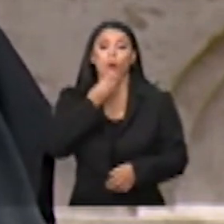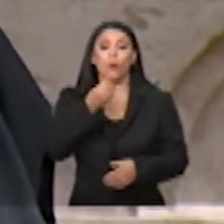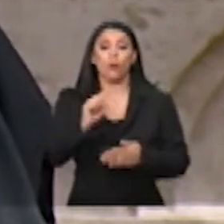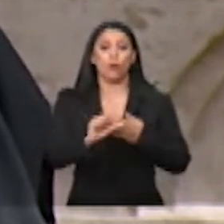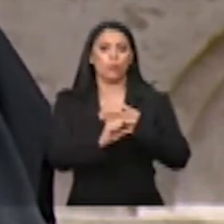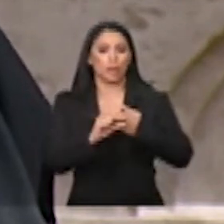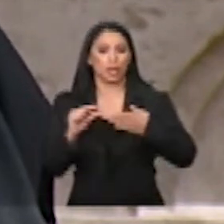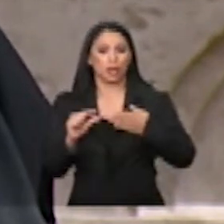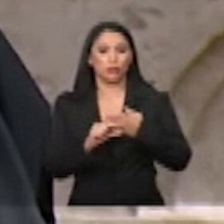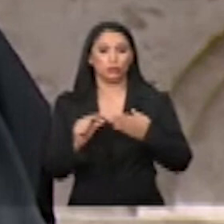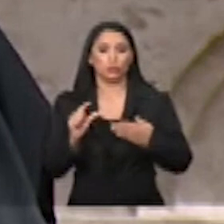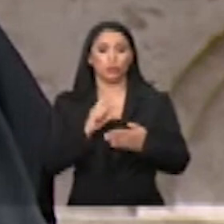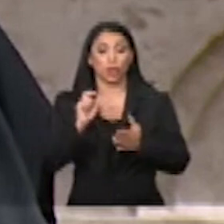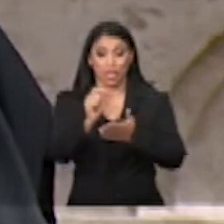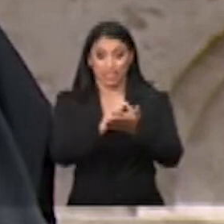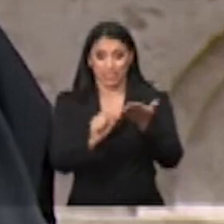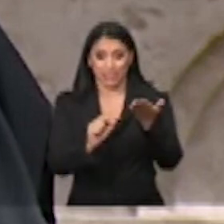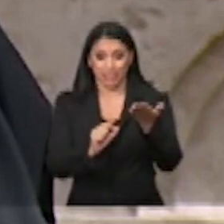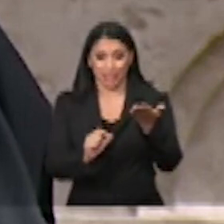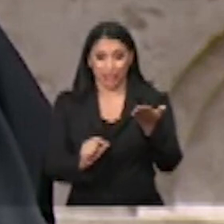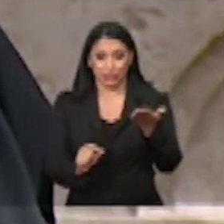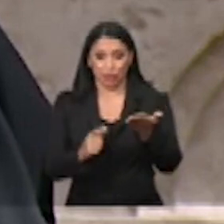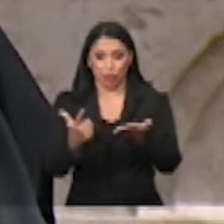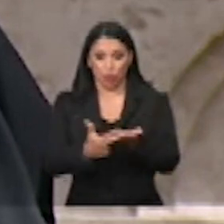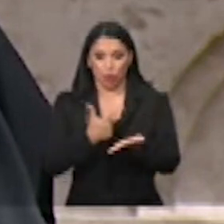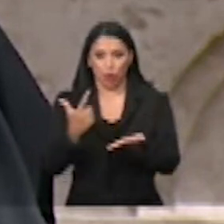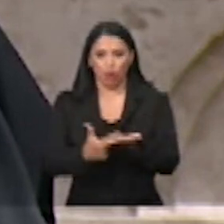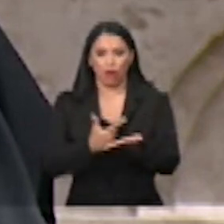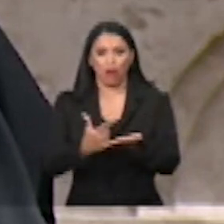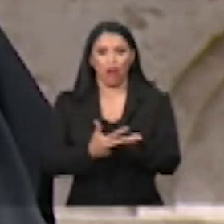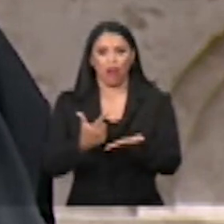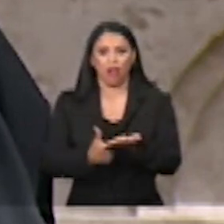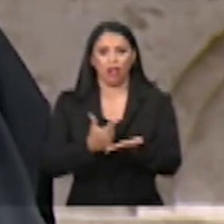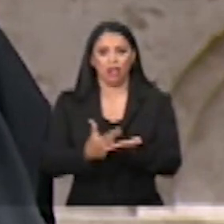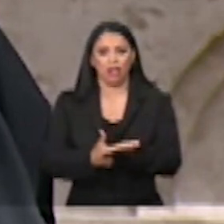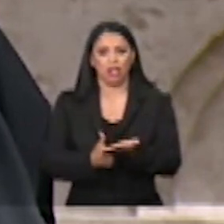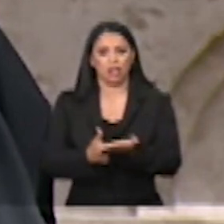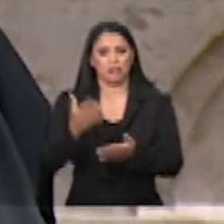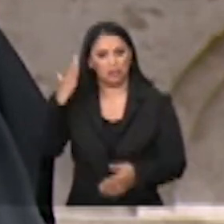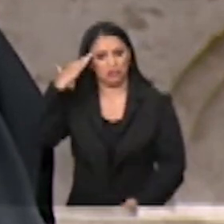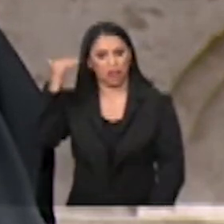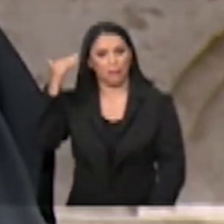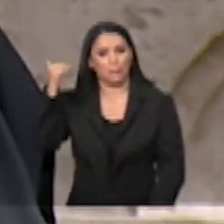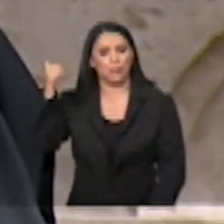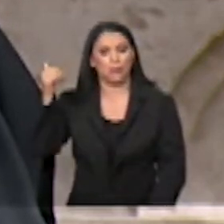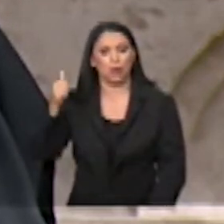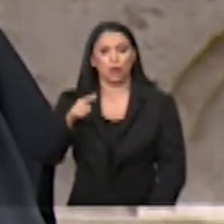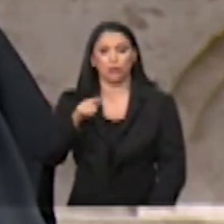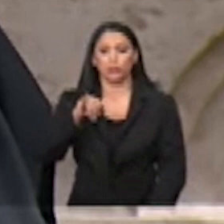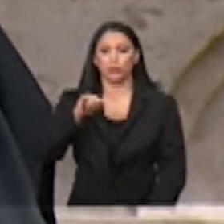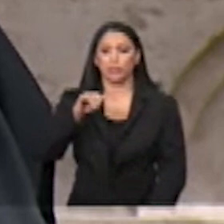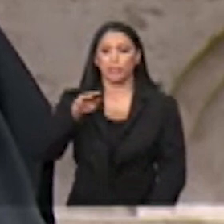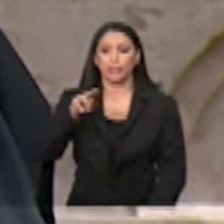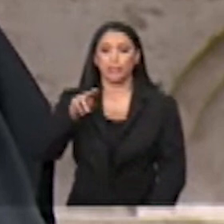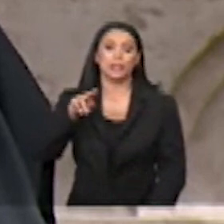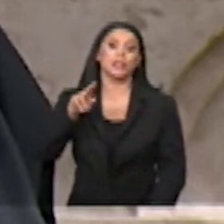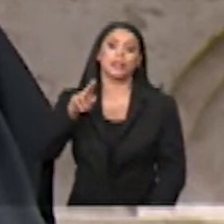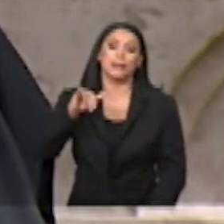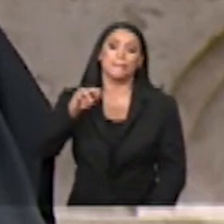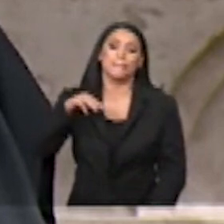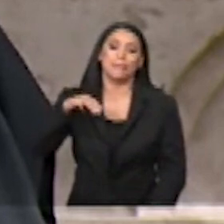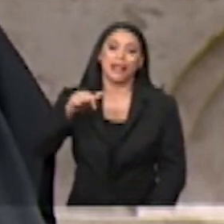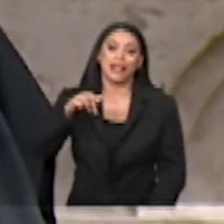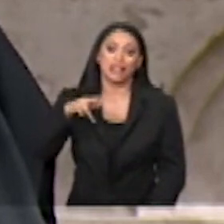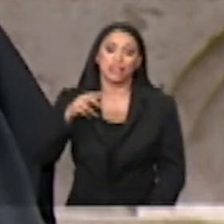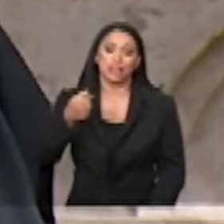em Grande Sertão Veredas, obra antológica brasileira do grande Guimarães Rosa, exortava